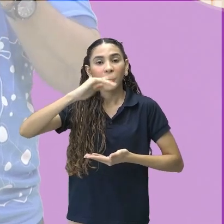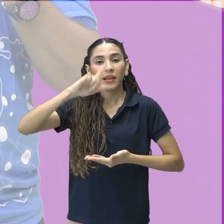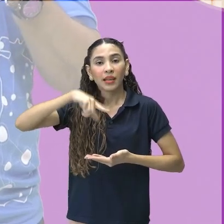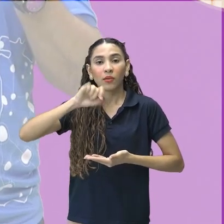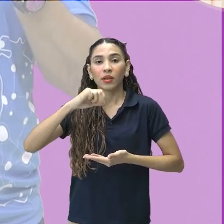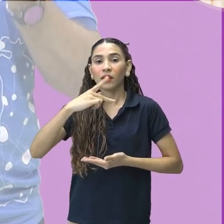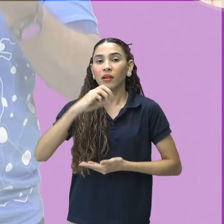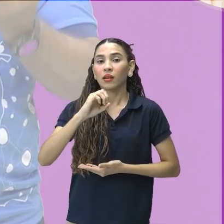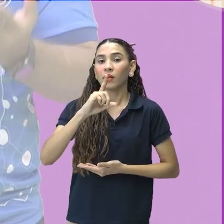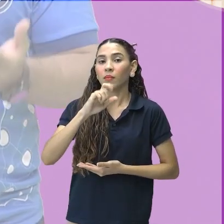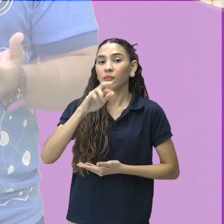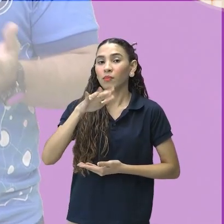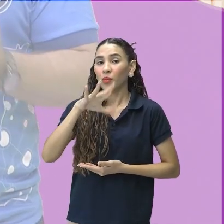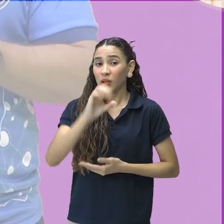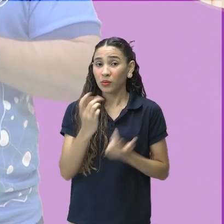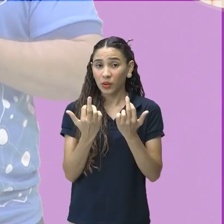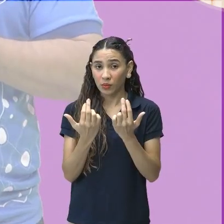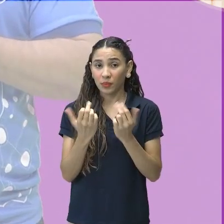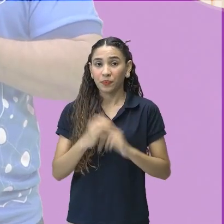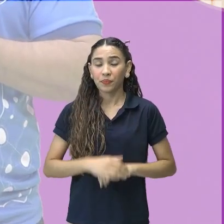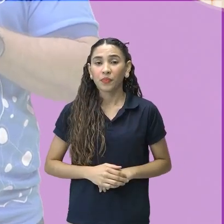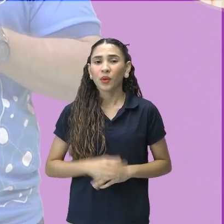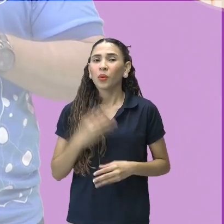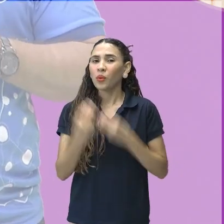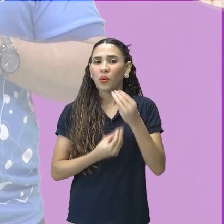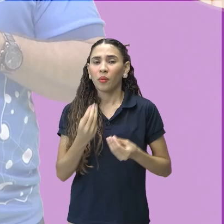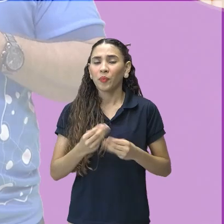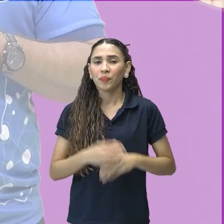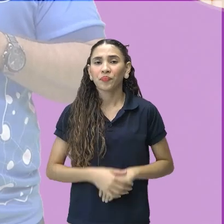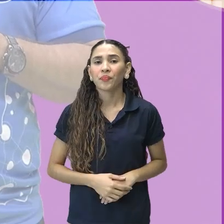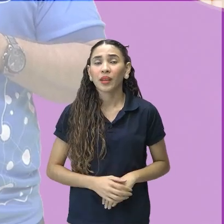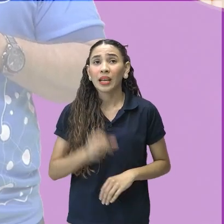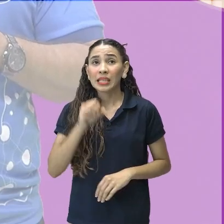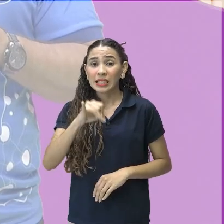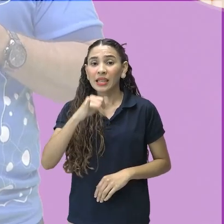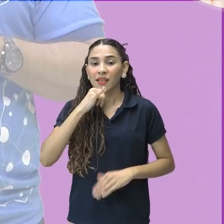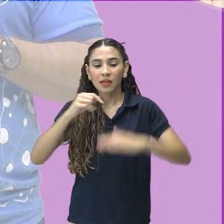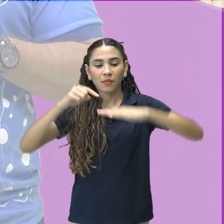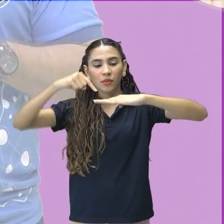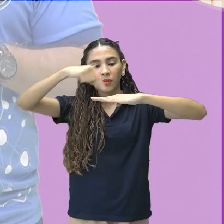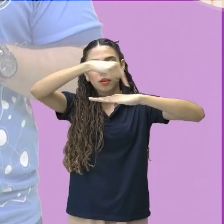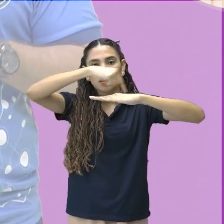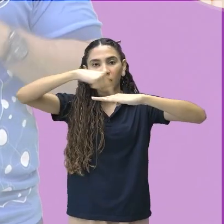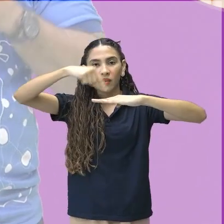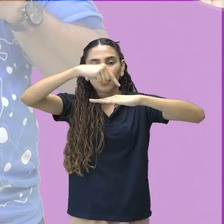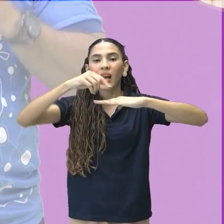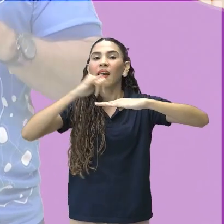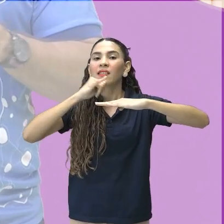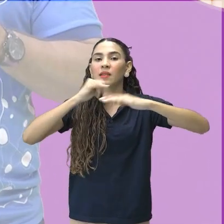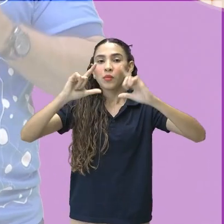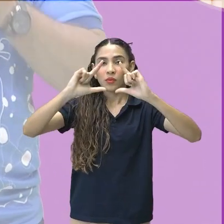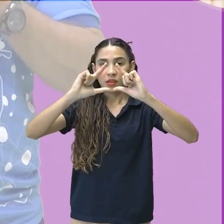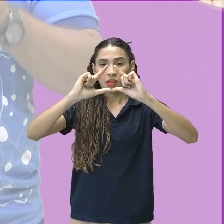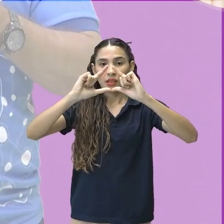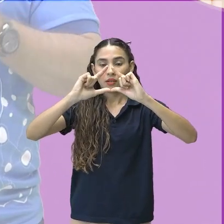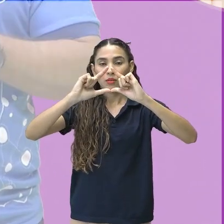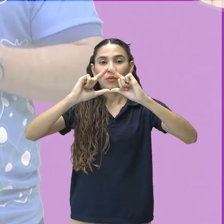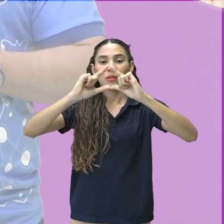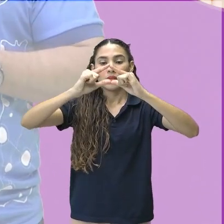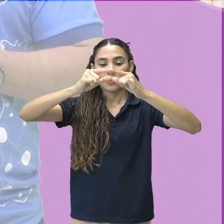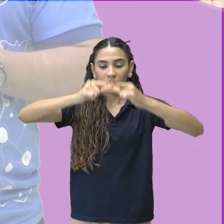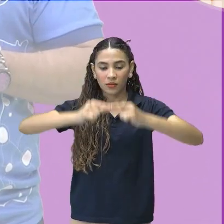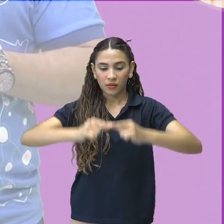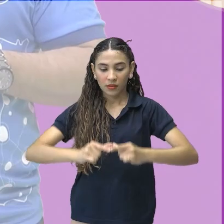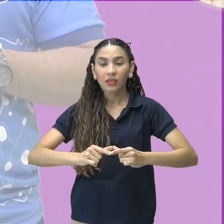são polígonos iguais. Como assim? Se aqui minha base de cima for um triângulo, embaixo também tem que ser